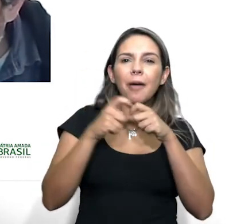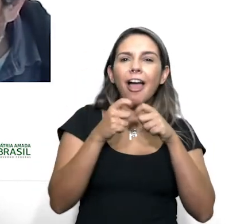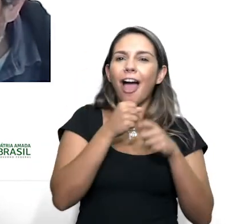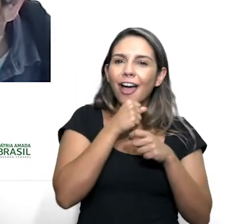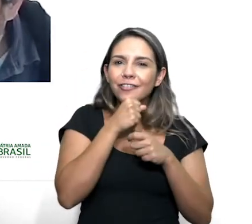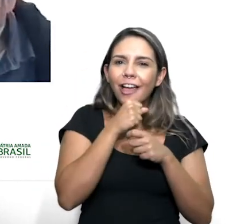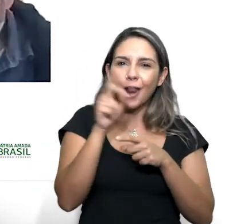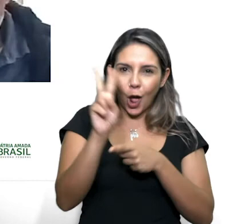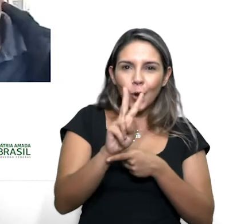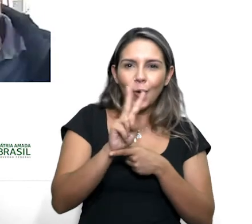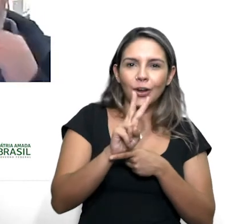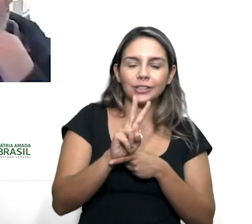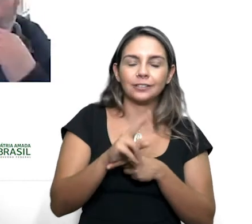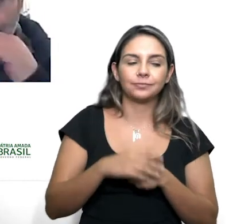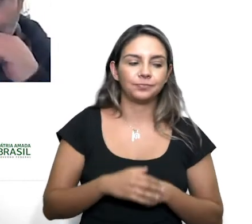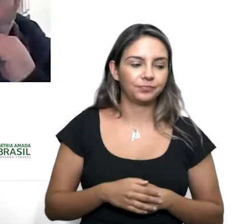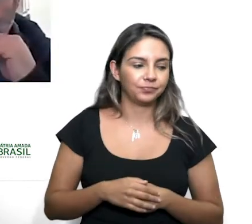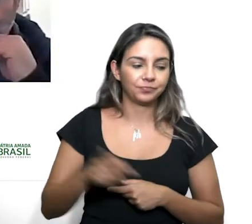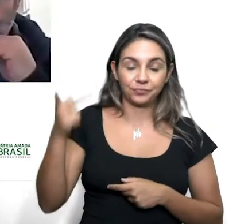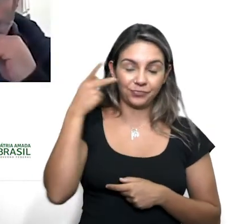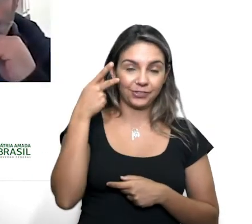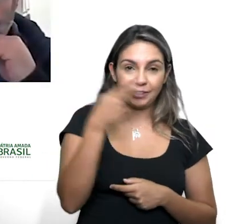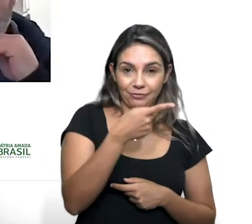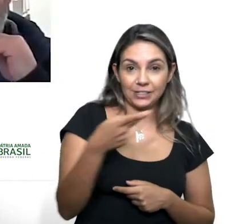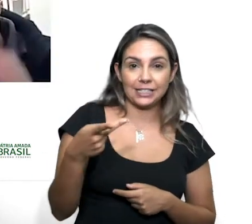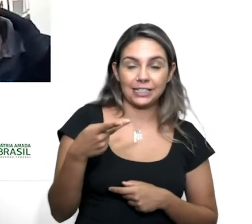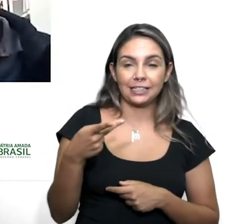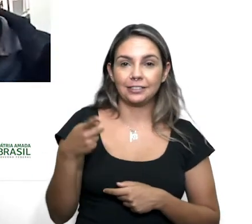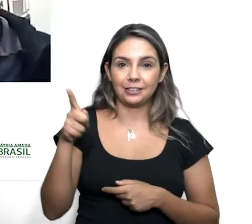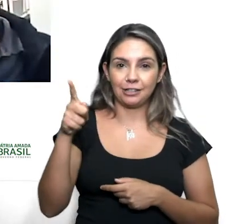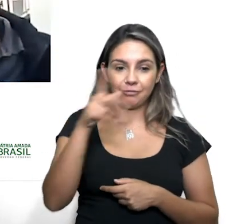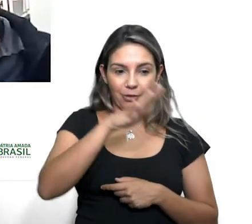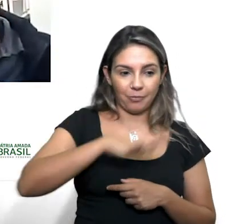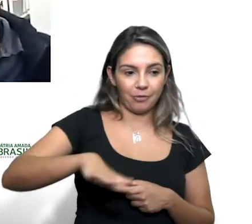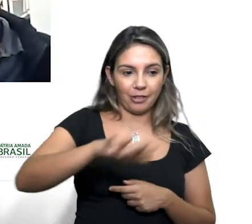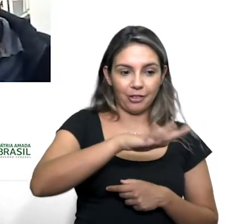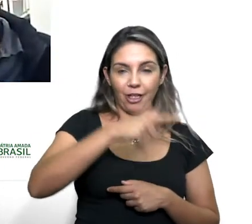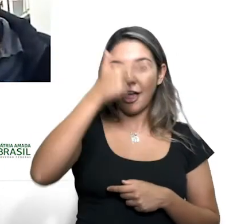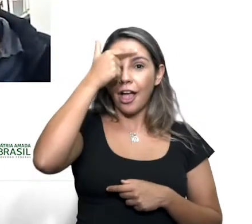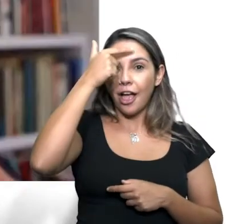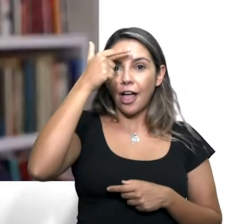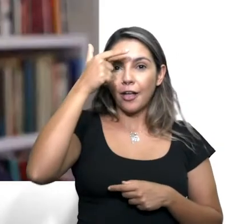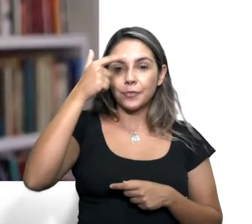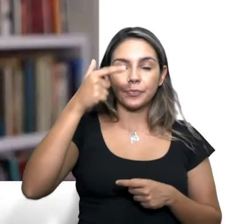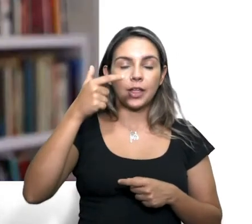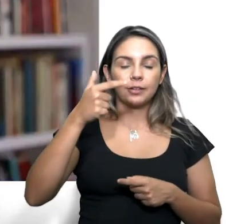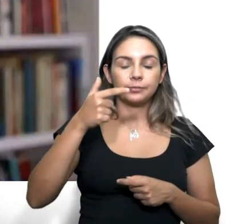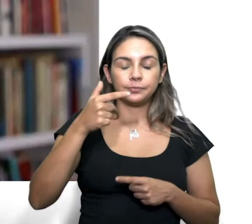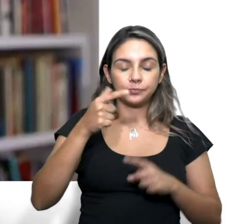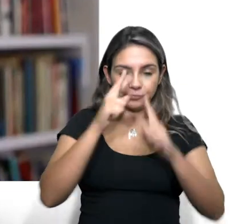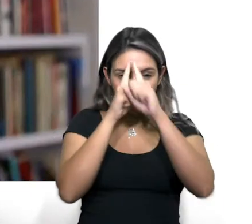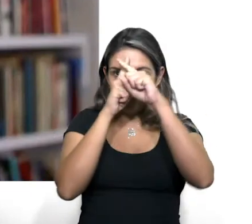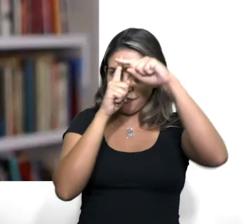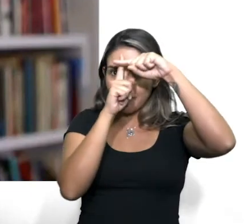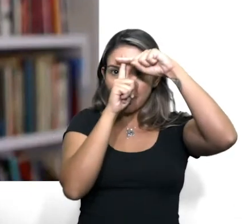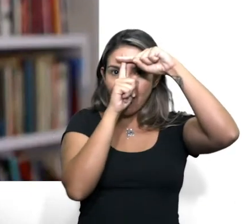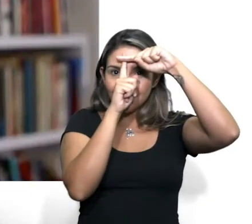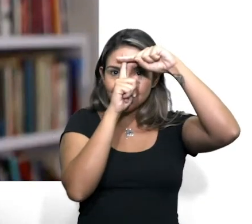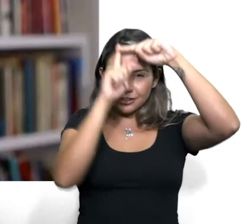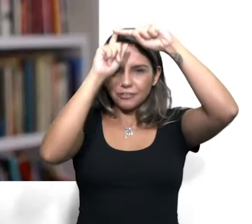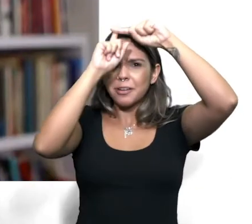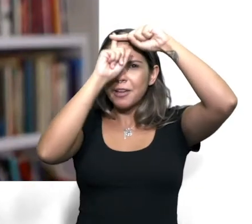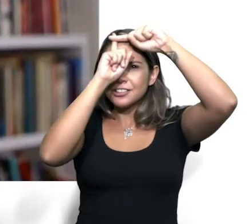que ali quando ele visita aquela parte da enfermaria onde estão os pacientes